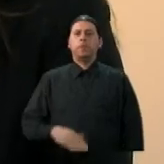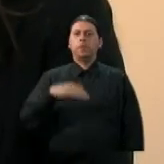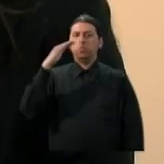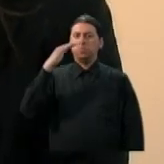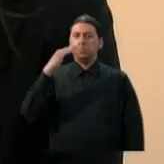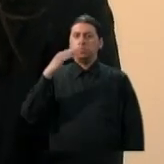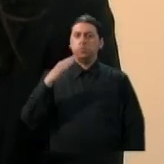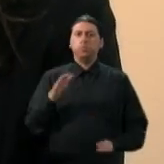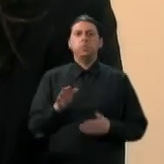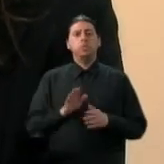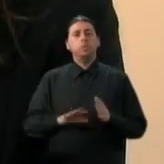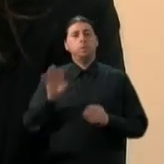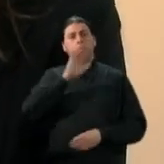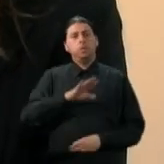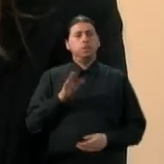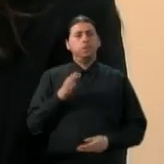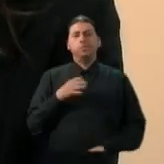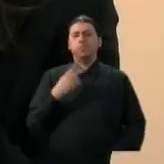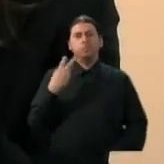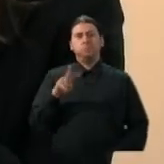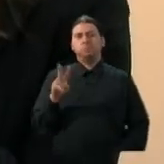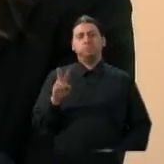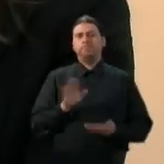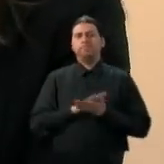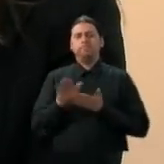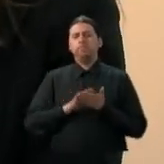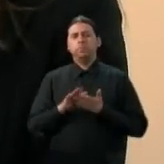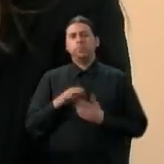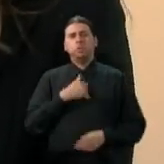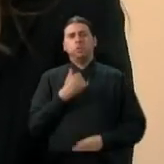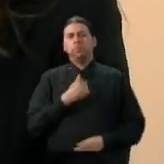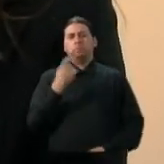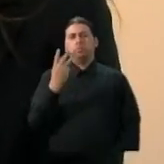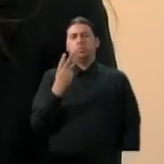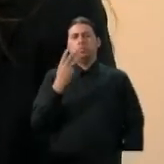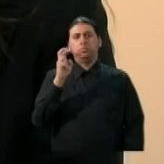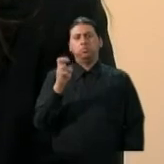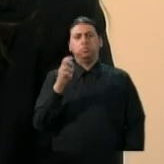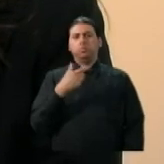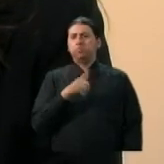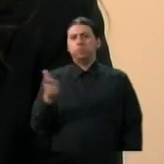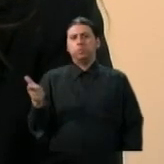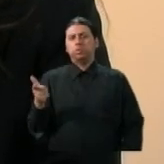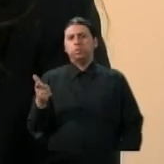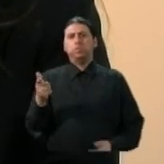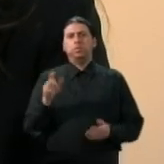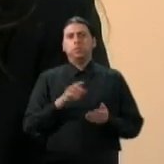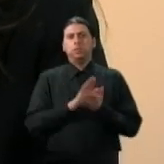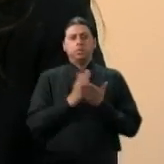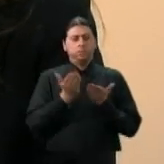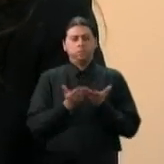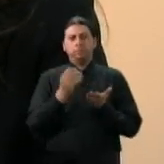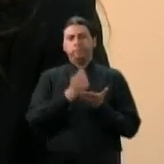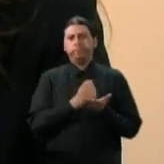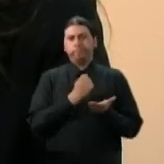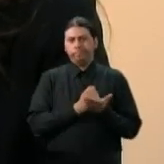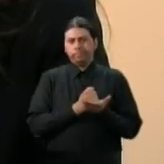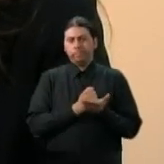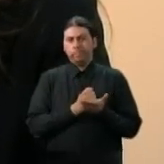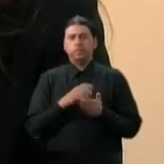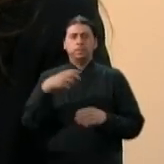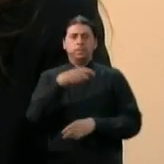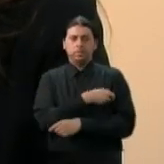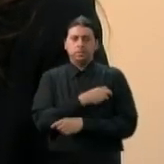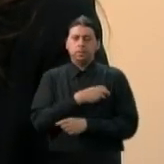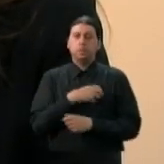não vai ter, né? Um adulto assim, de 35 anos assim, em diante não vai ter a carteirinha. Então, assim, os postos, né,